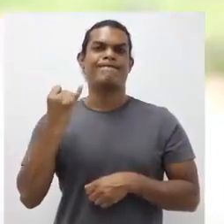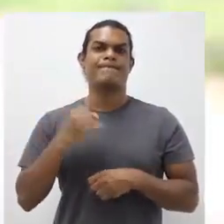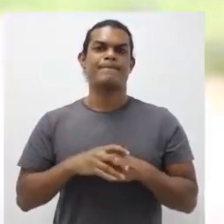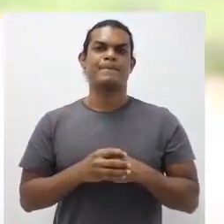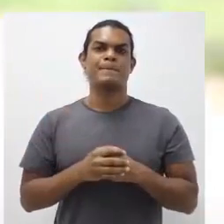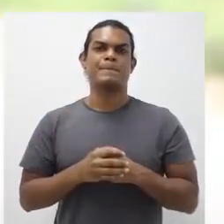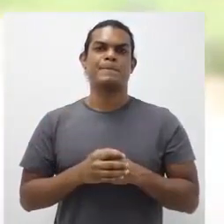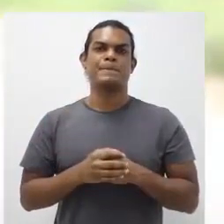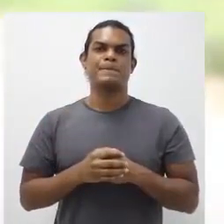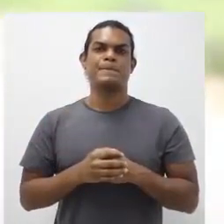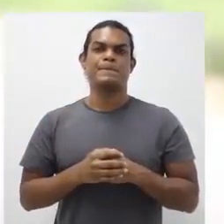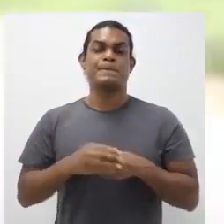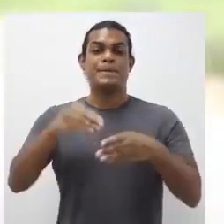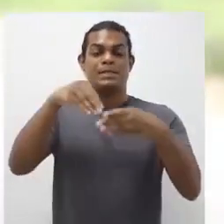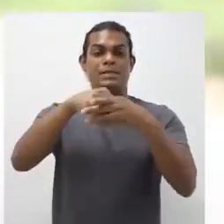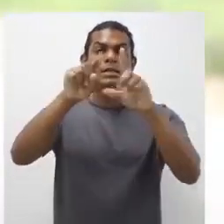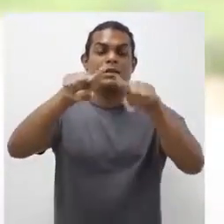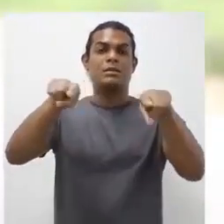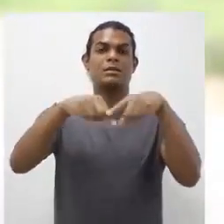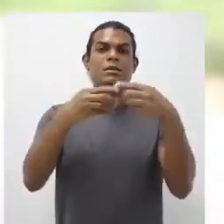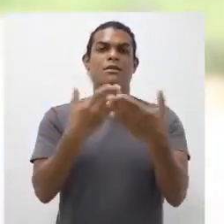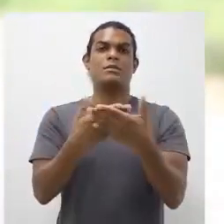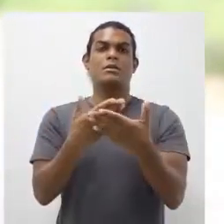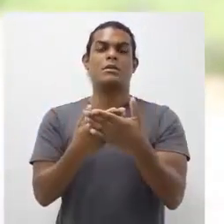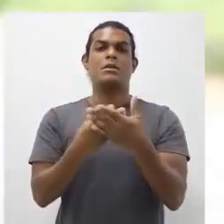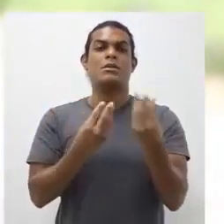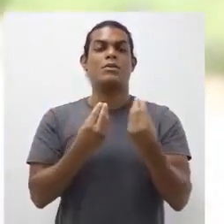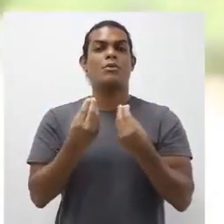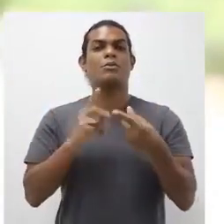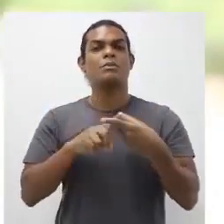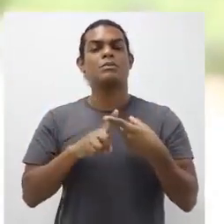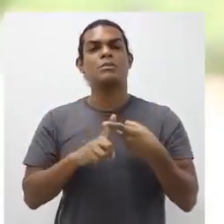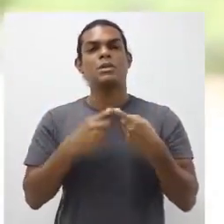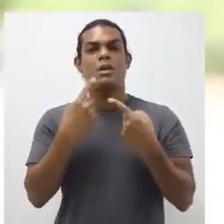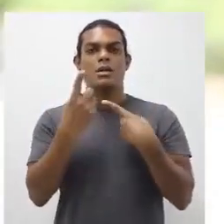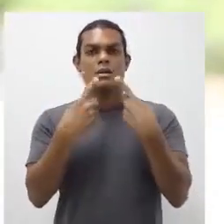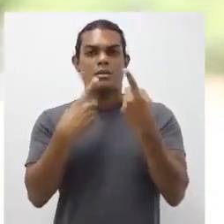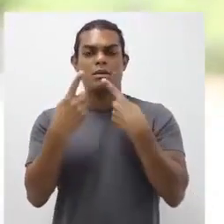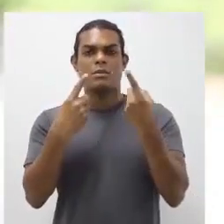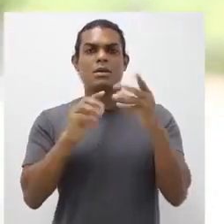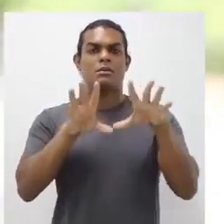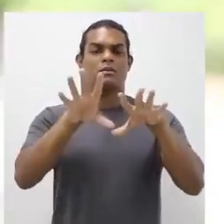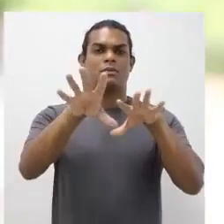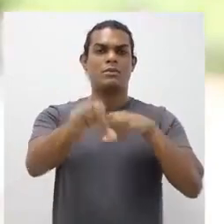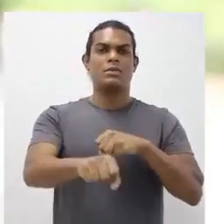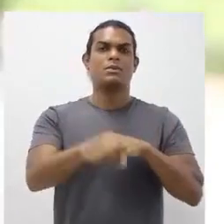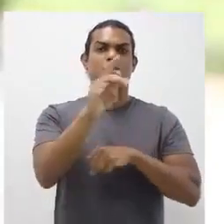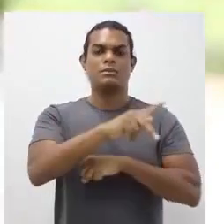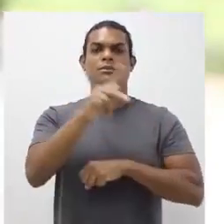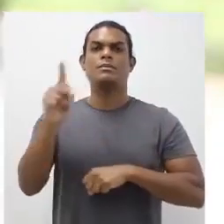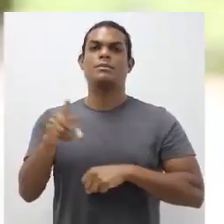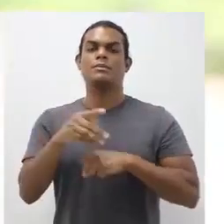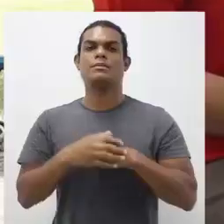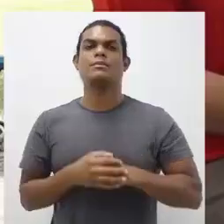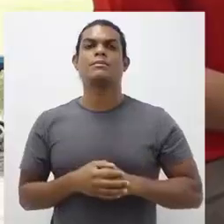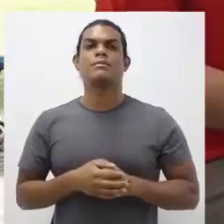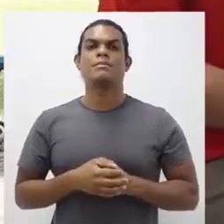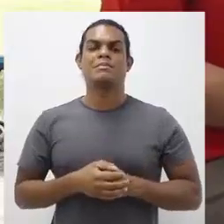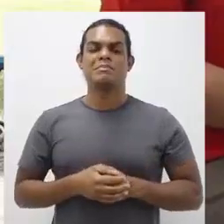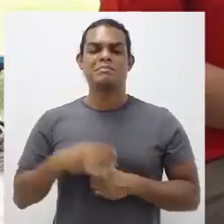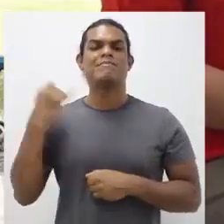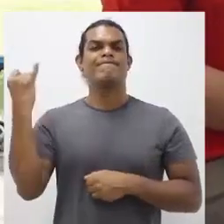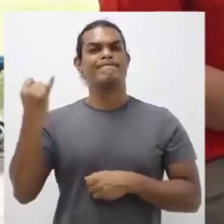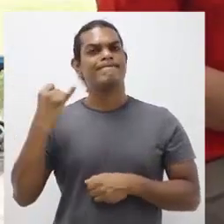sala de aula, como enquanto discussão com os professores, no processo de formação de professor.